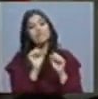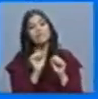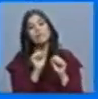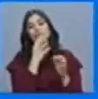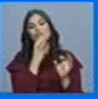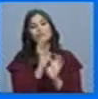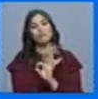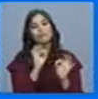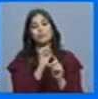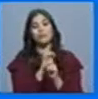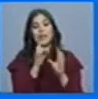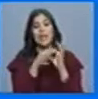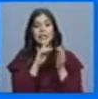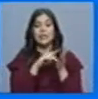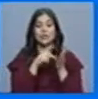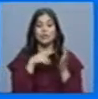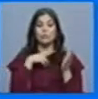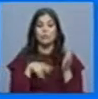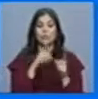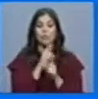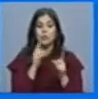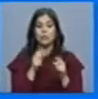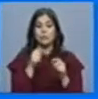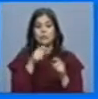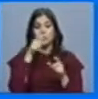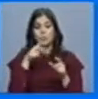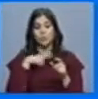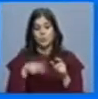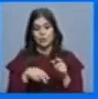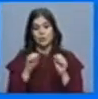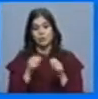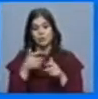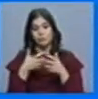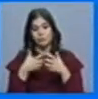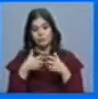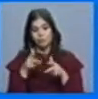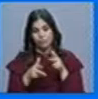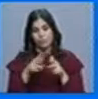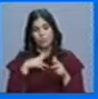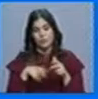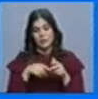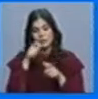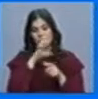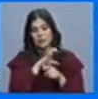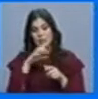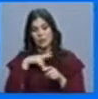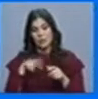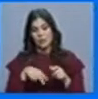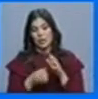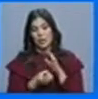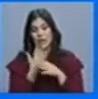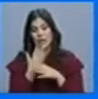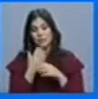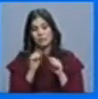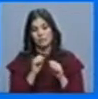maravilha da tecnologia portuguesa, porque foram portugueses, foi a indústria portuguesa, foram cientistas portugueses que construíram este dispositivo